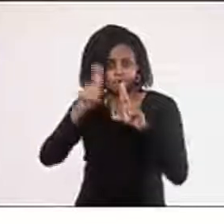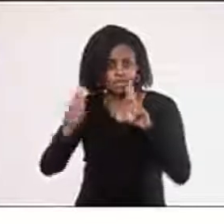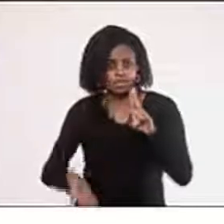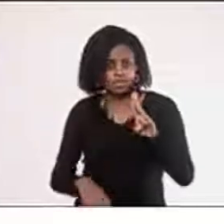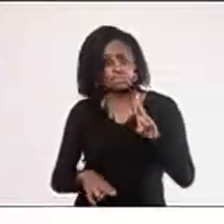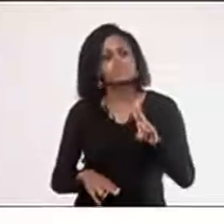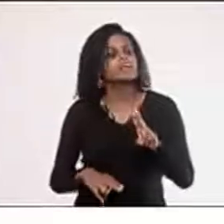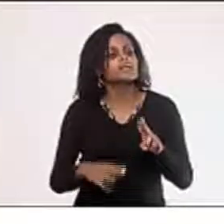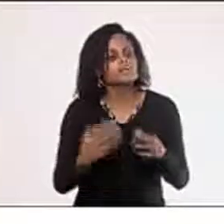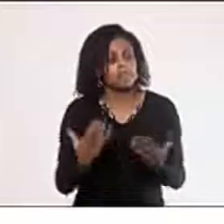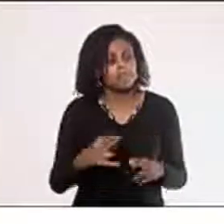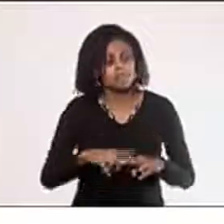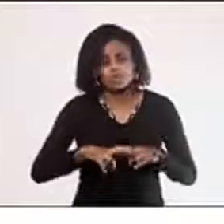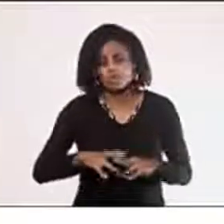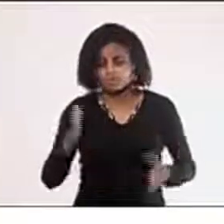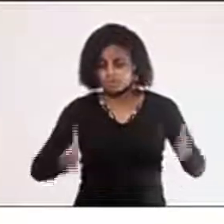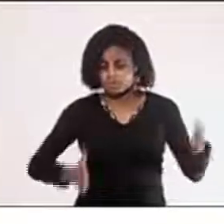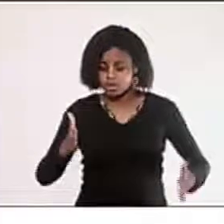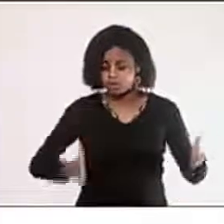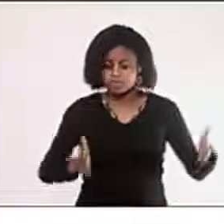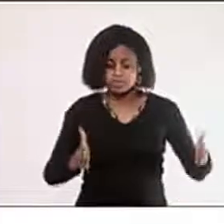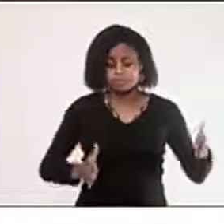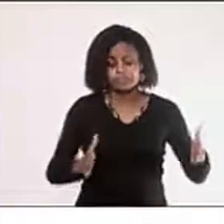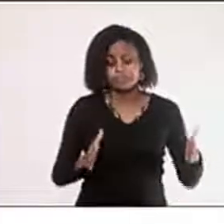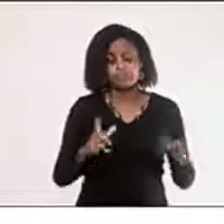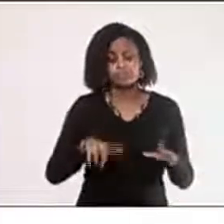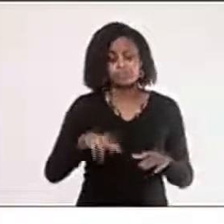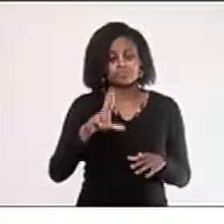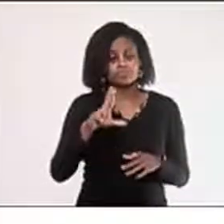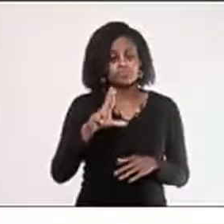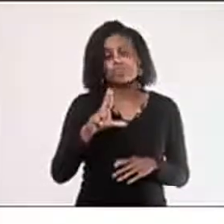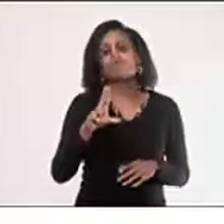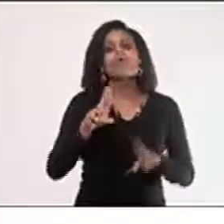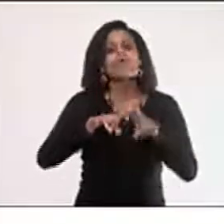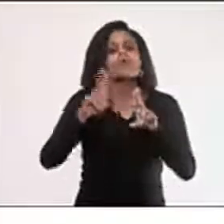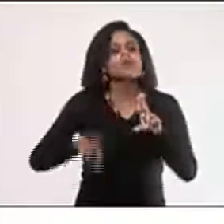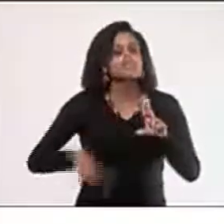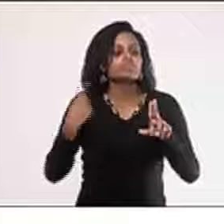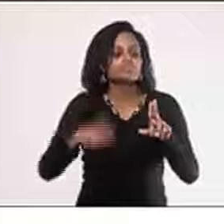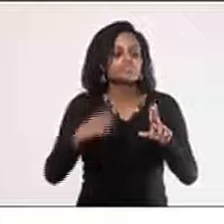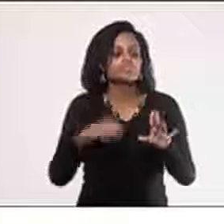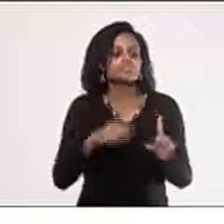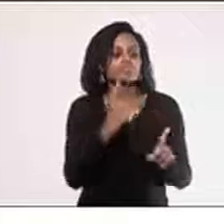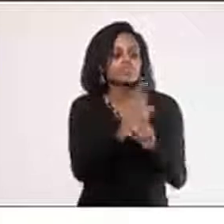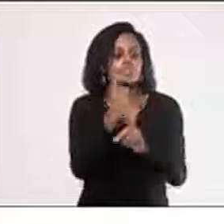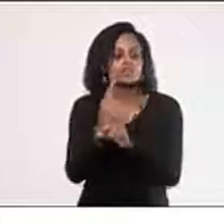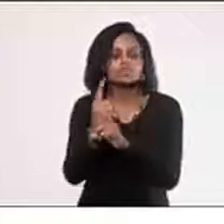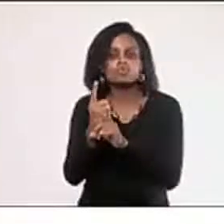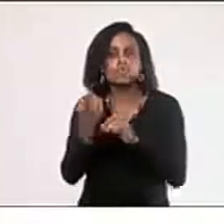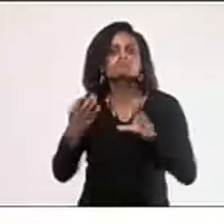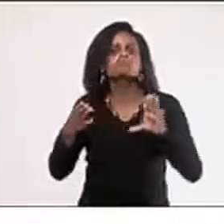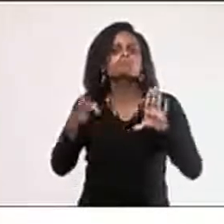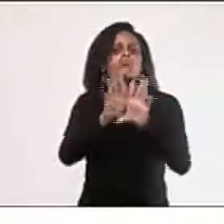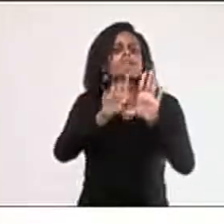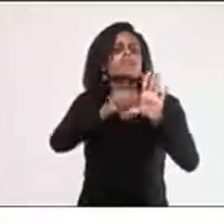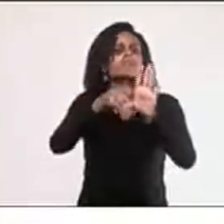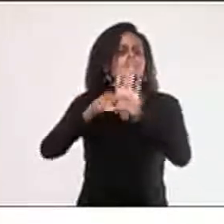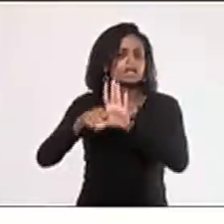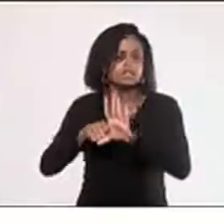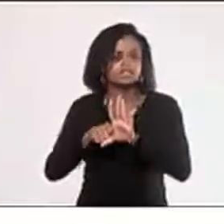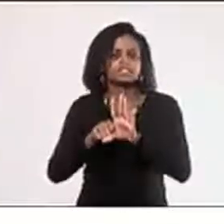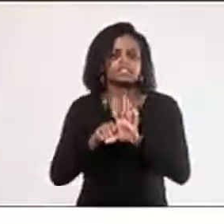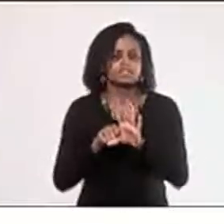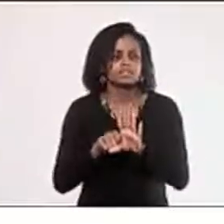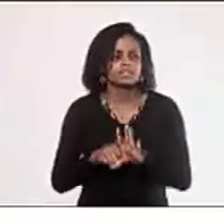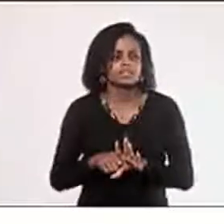E foi exatamente nesse período também que a UERJ precisou encontrar-se fechada de suas